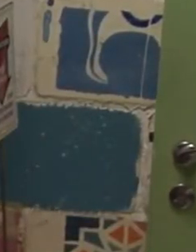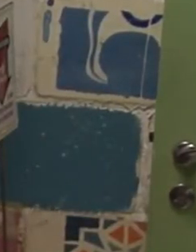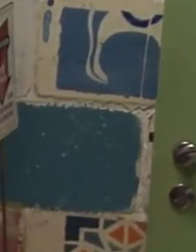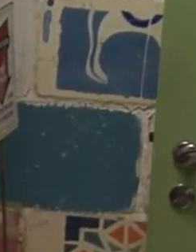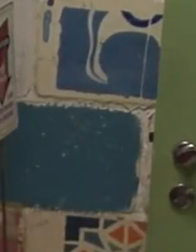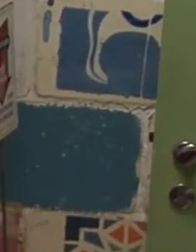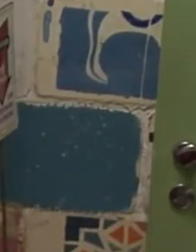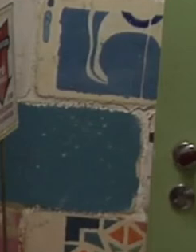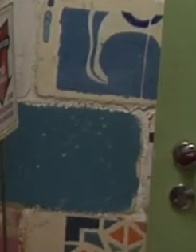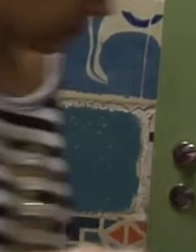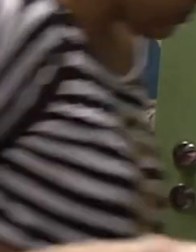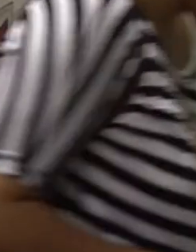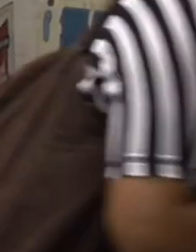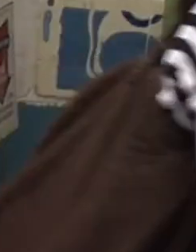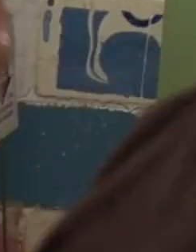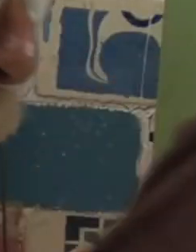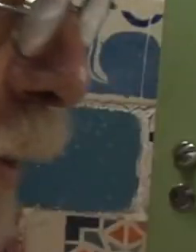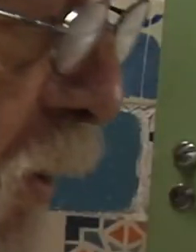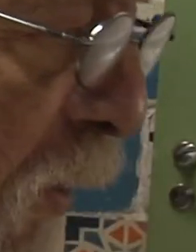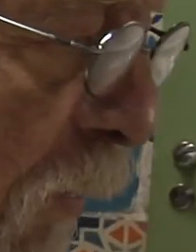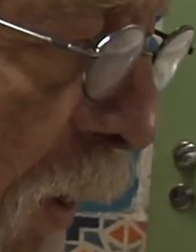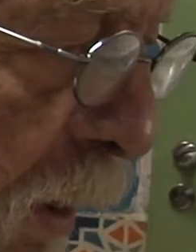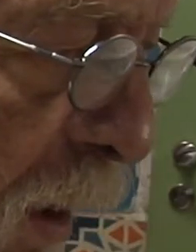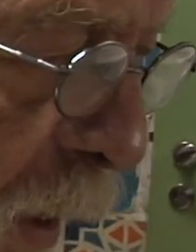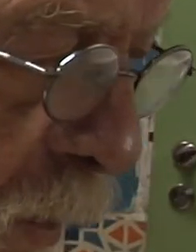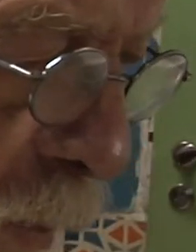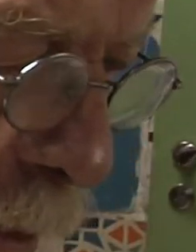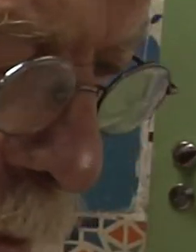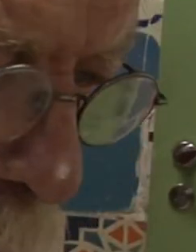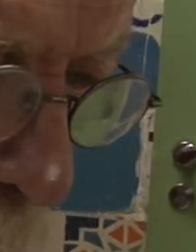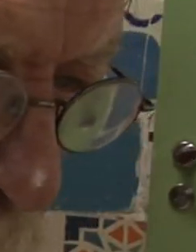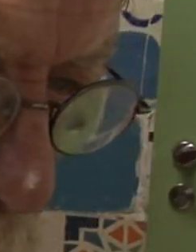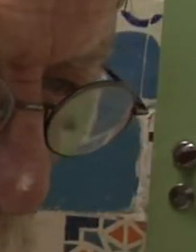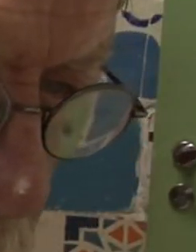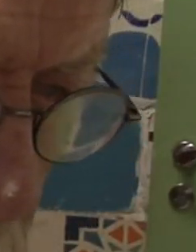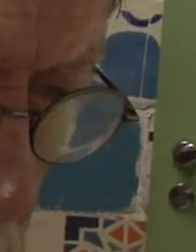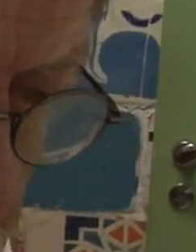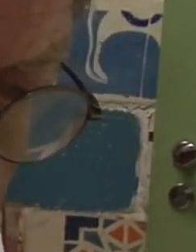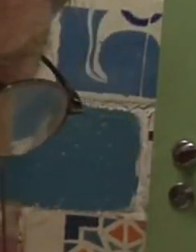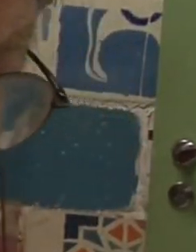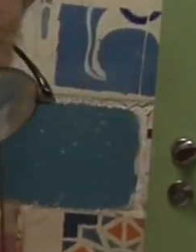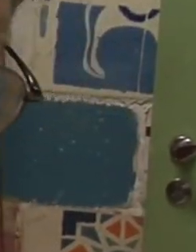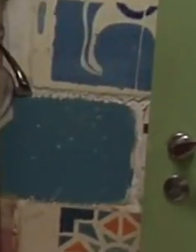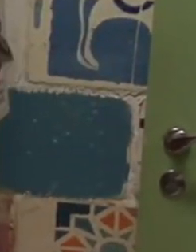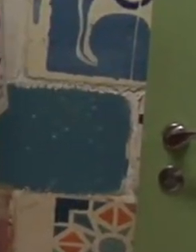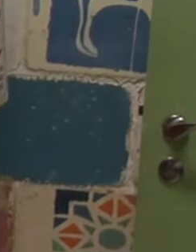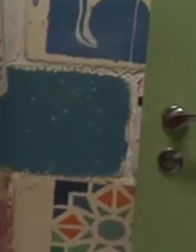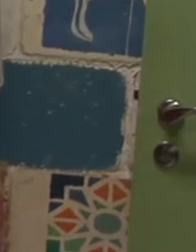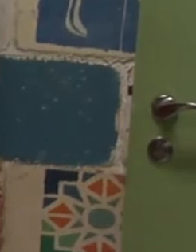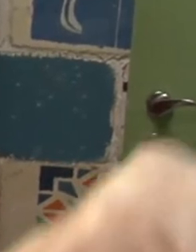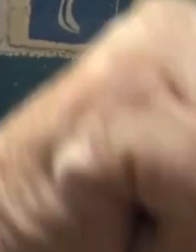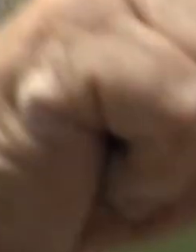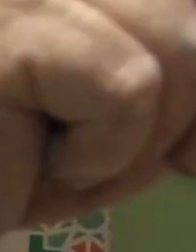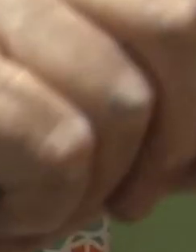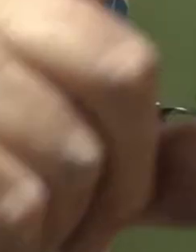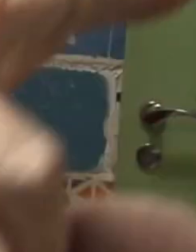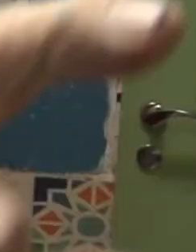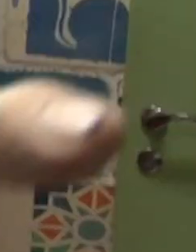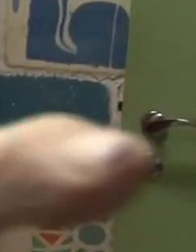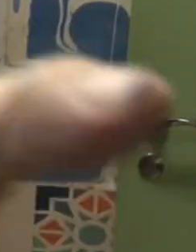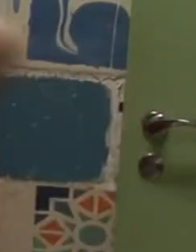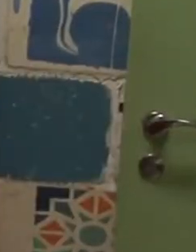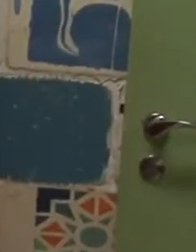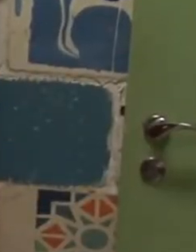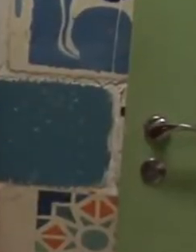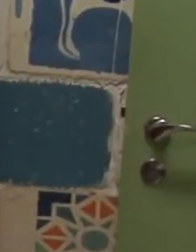Não. Vou para esse ombro aqui, emendo nesse braço, faço esse pedaço no colo, vou no pescoço, faço a cabeça, vou